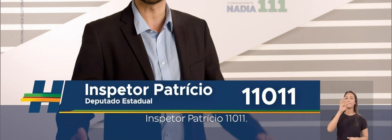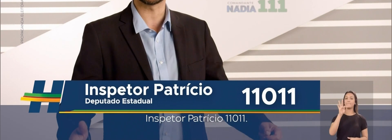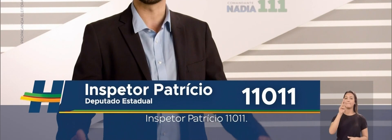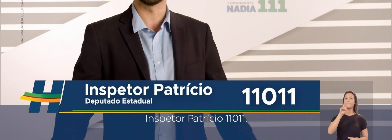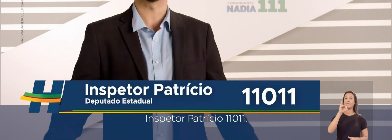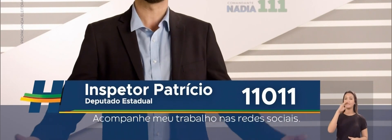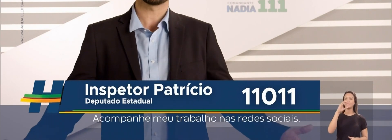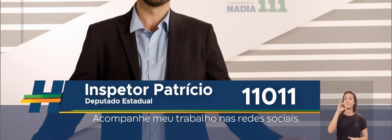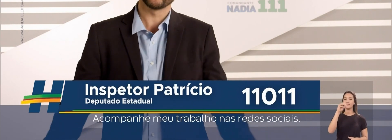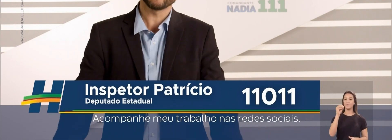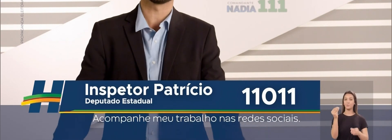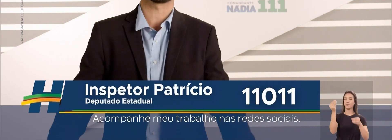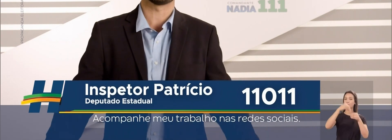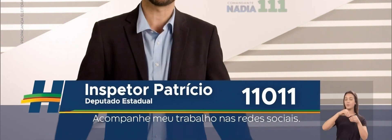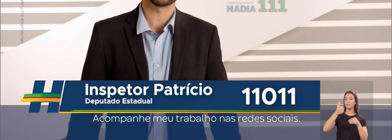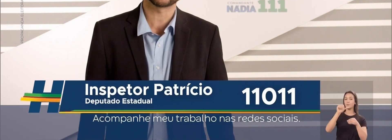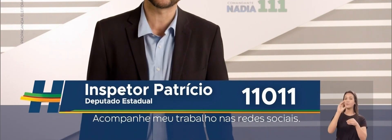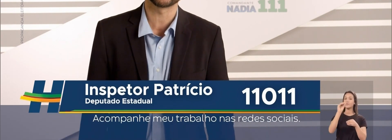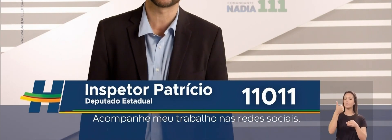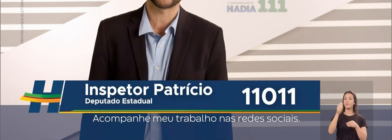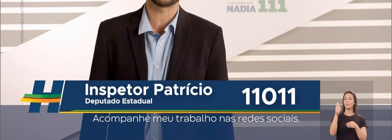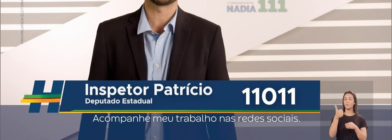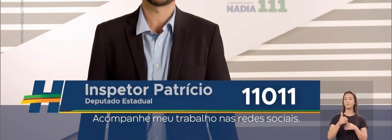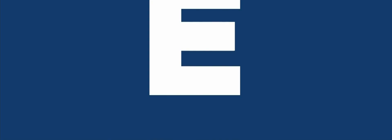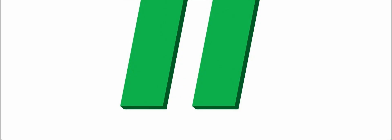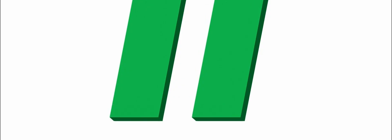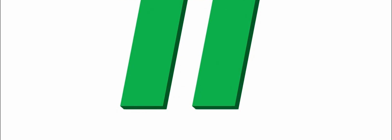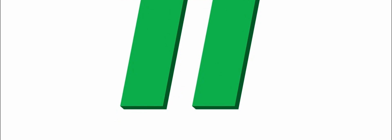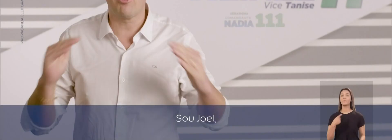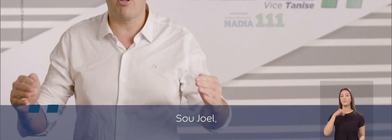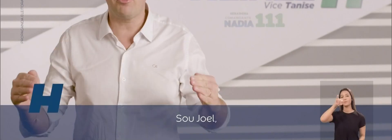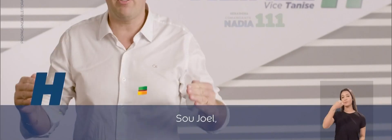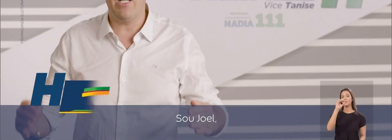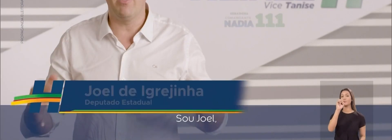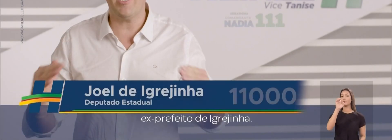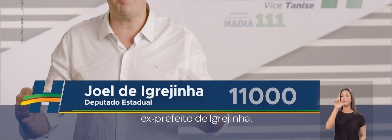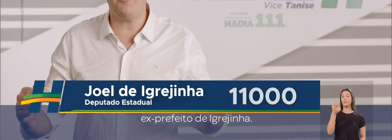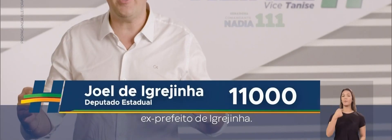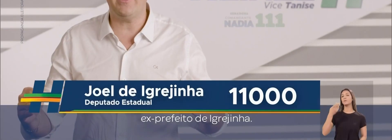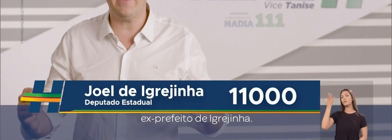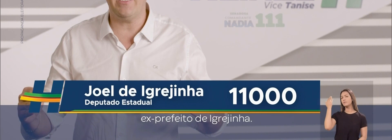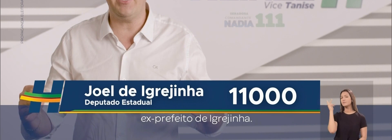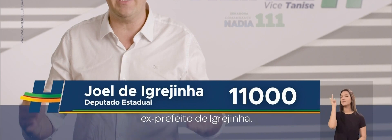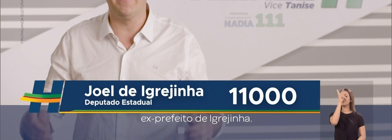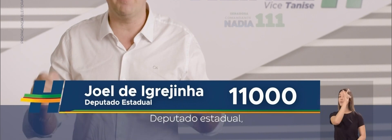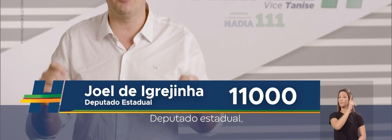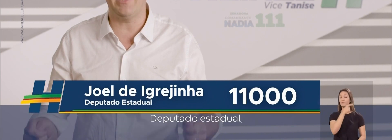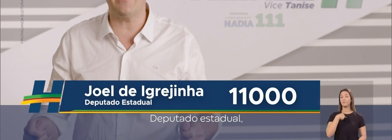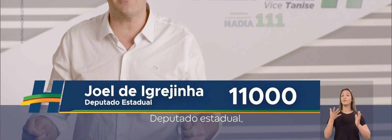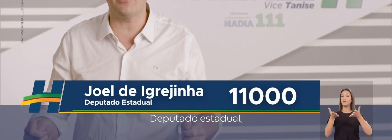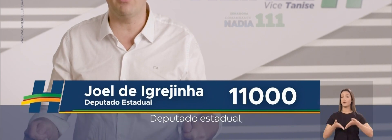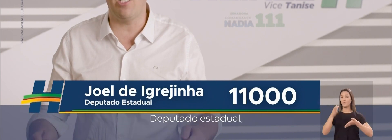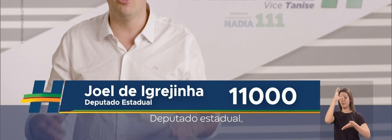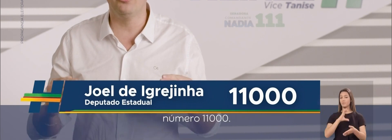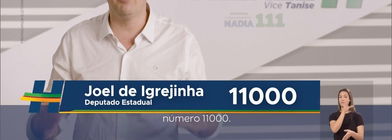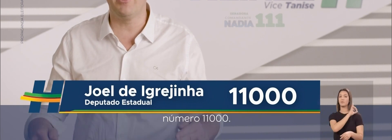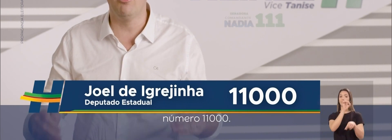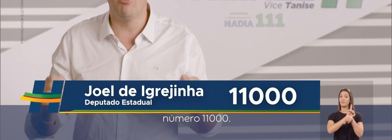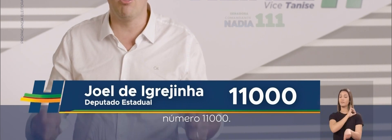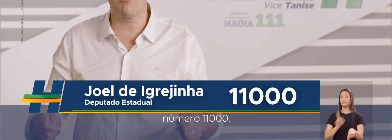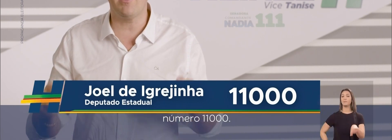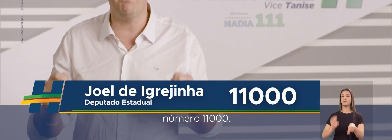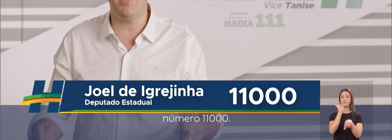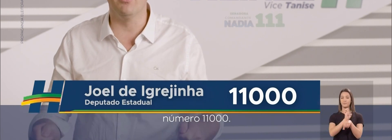Patrício 11.011. Acompanhe meu trabalho nas redes sociais. É 11. Sou Joel, ex-prefeito da Igrejinha. Deputado estadual,